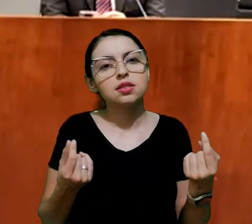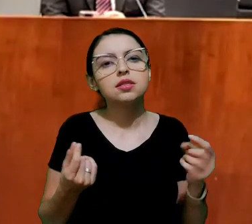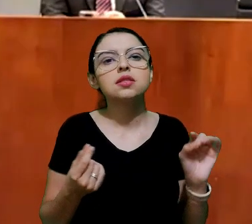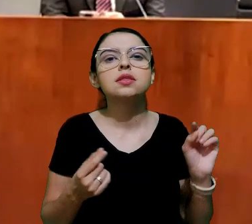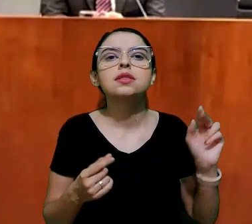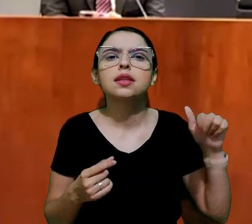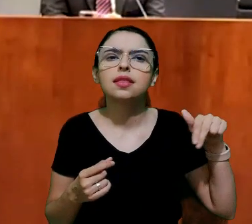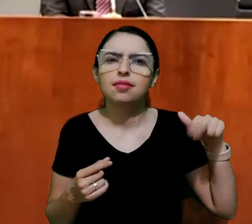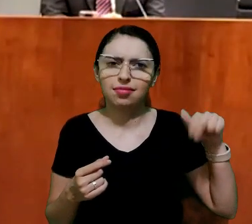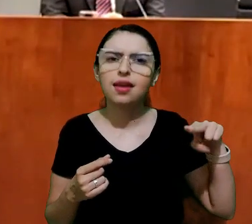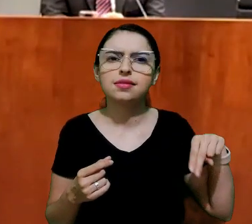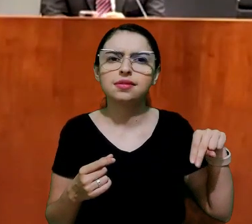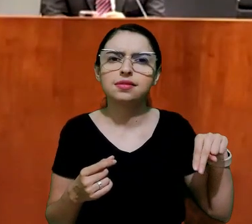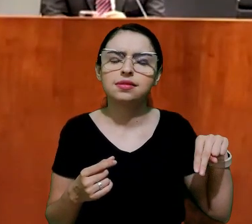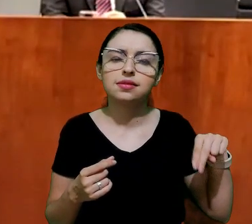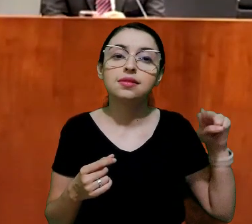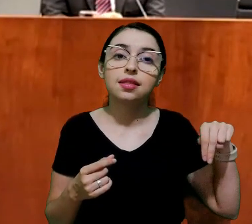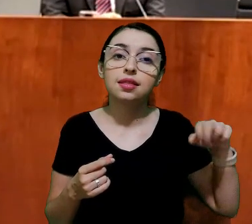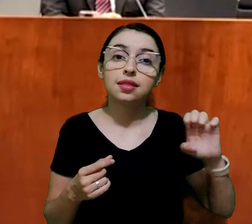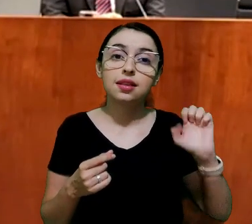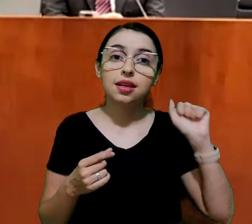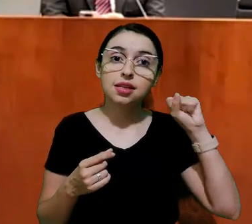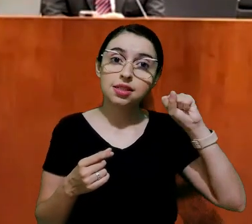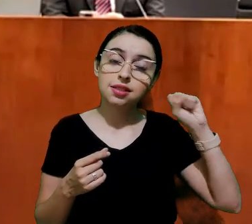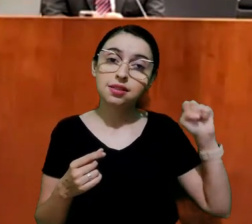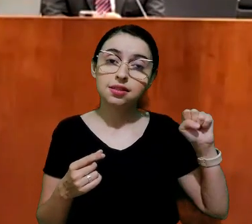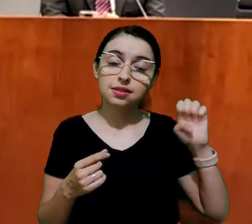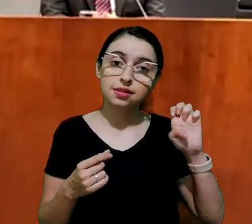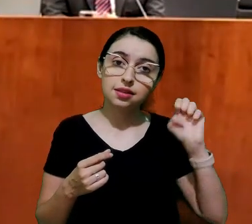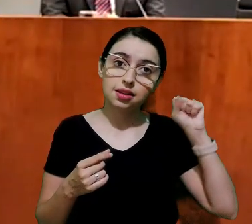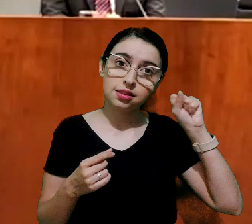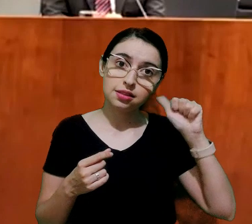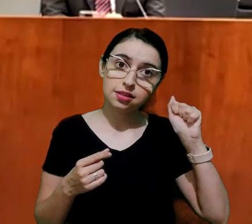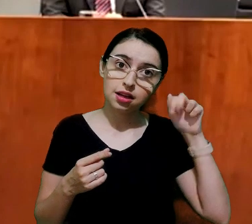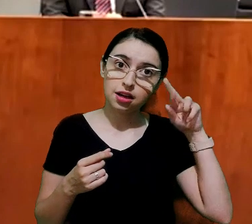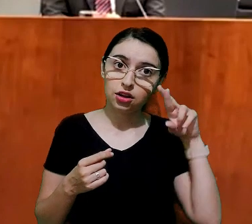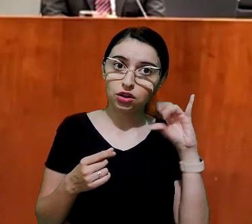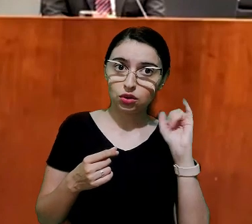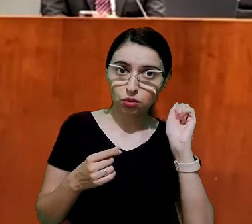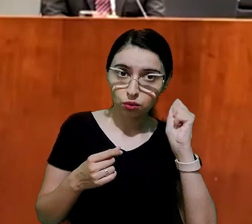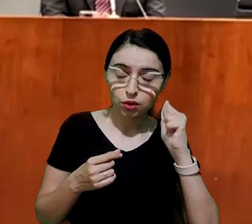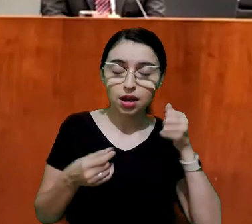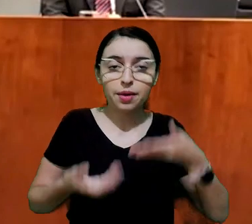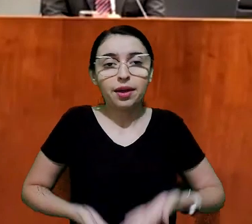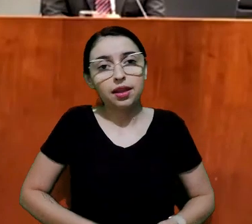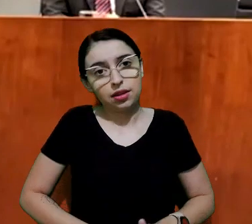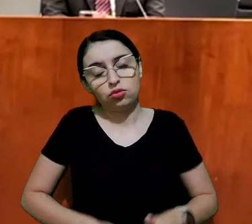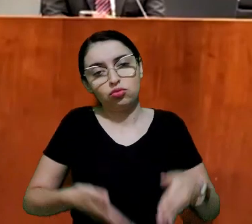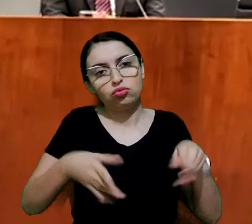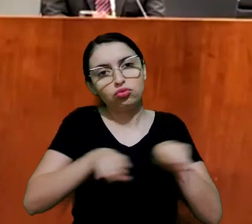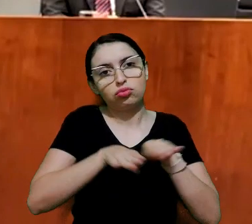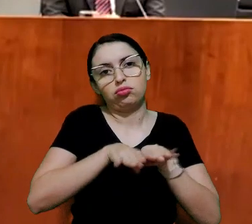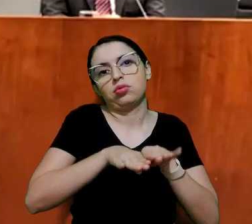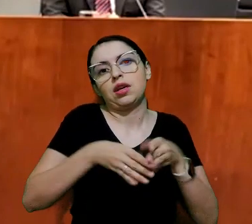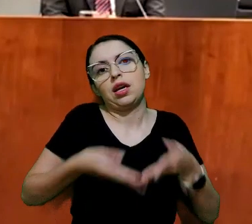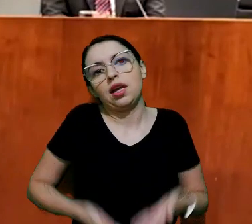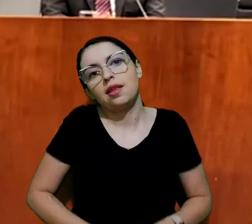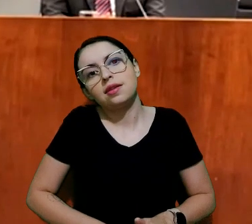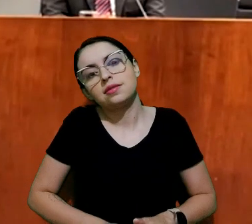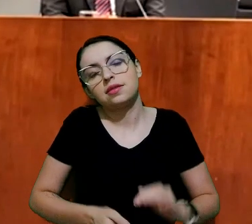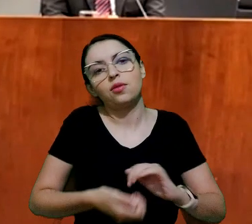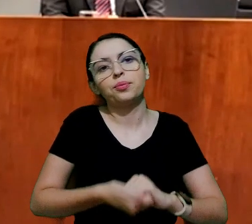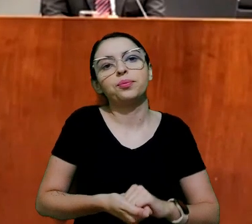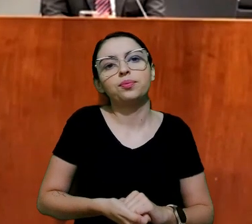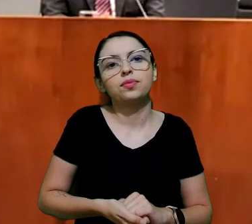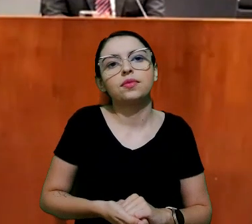necessário, fazendo a jus à legítima, ao lado dos ascendentes, ao lado dos descendentes. Isso trouxe uma crise, né? Veio muito na